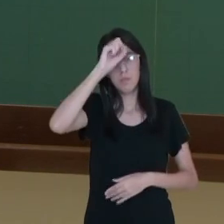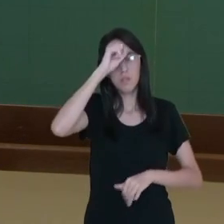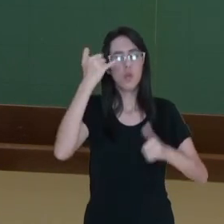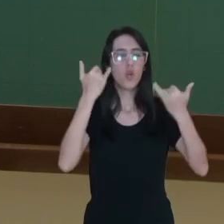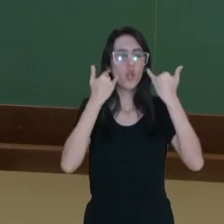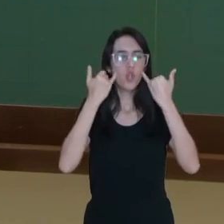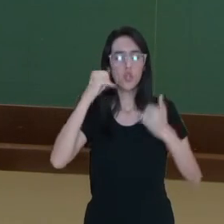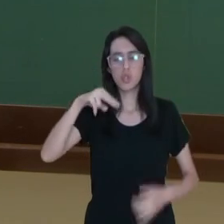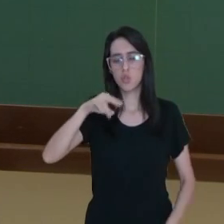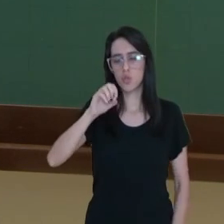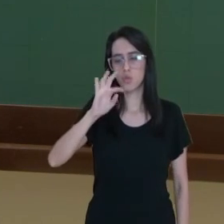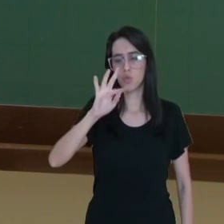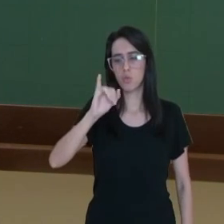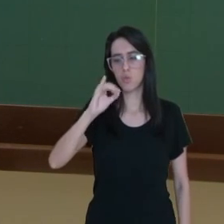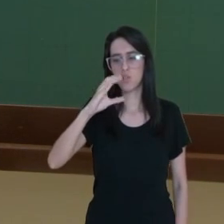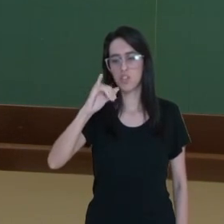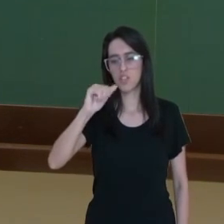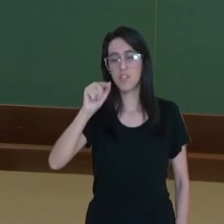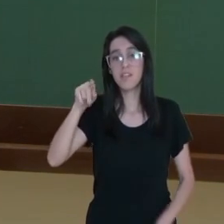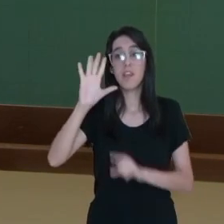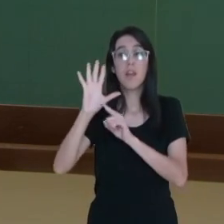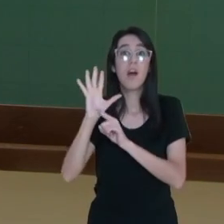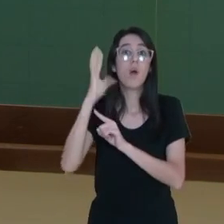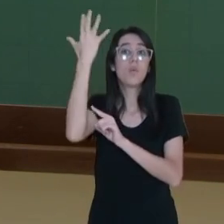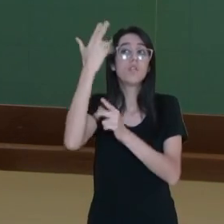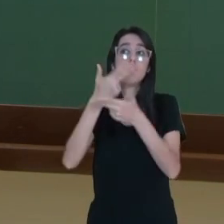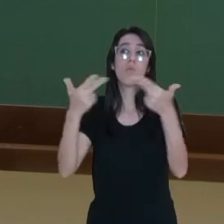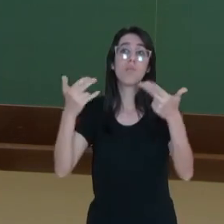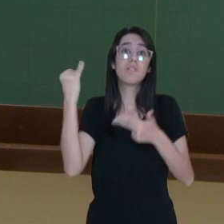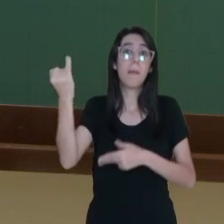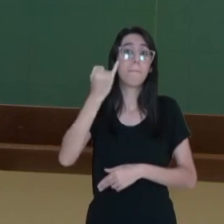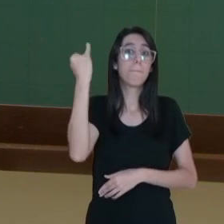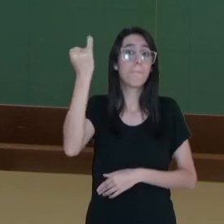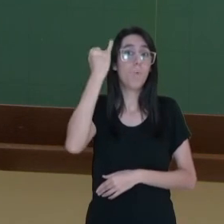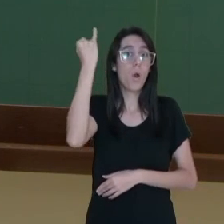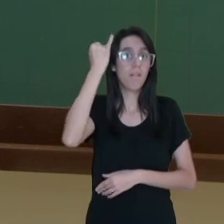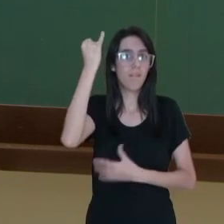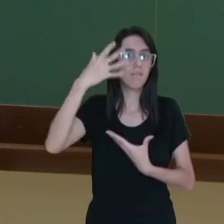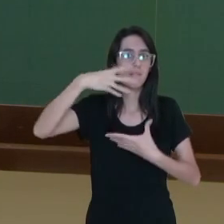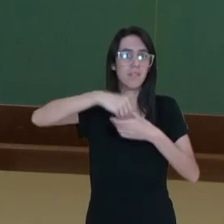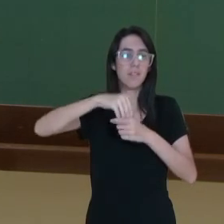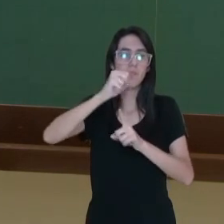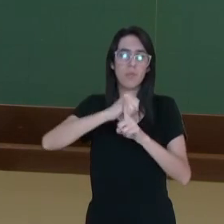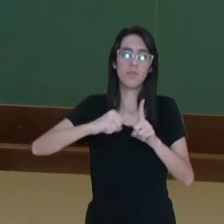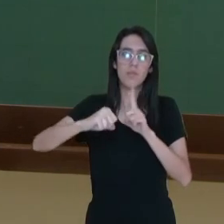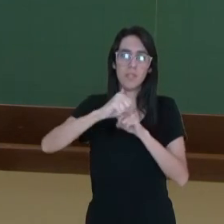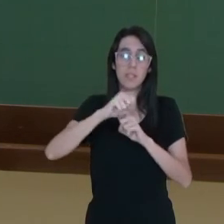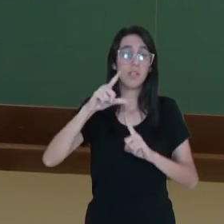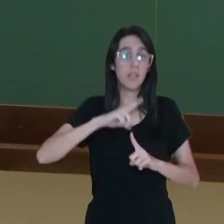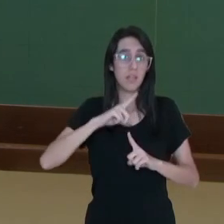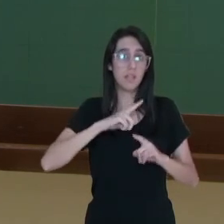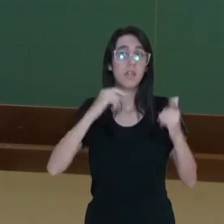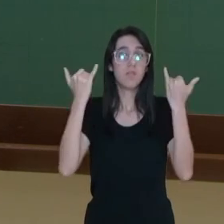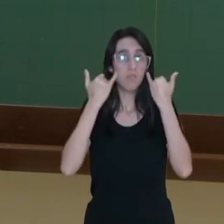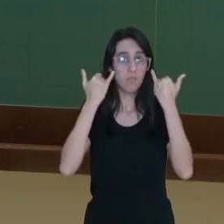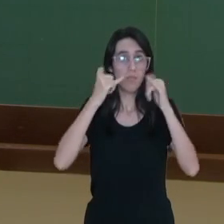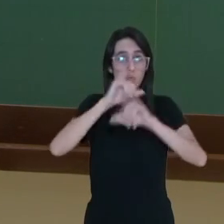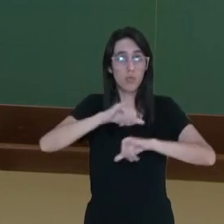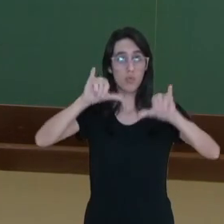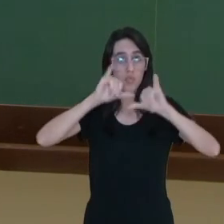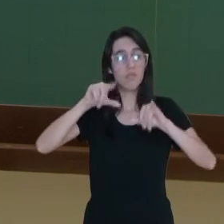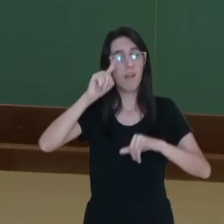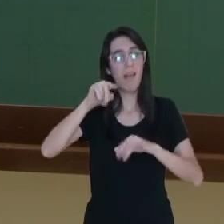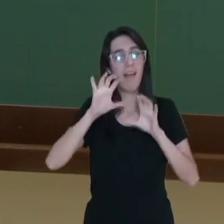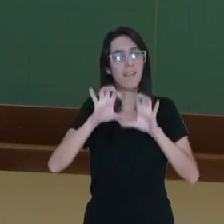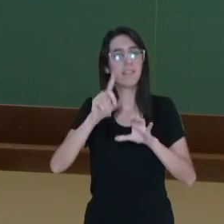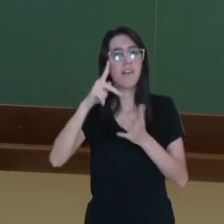que a notícia ela sempre parte de um acontecimento importante, relevante para a sociedade. As notícias trabalham com isso, com